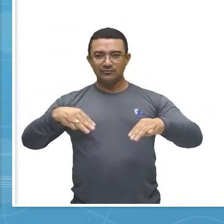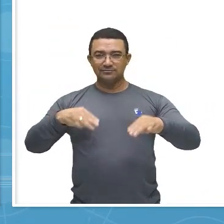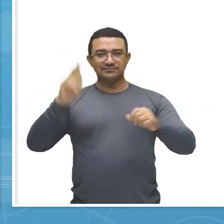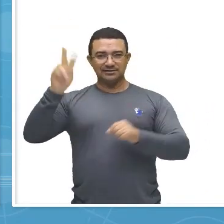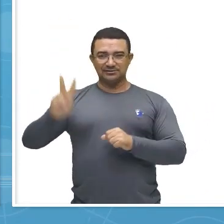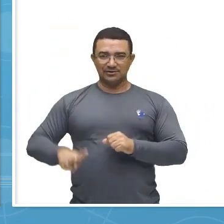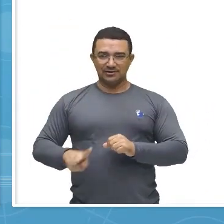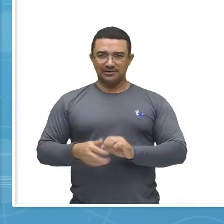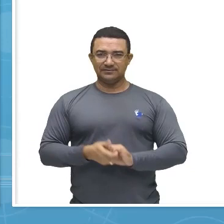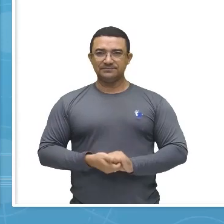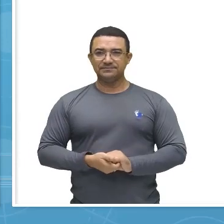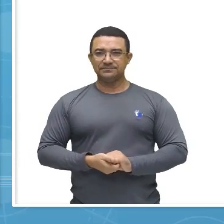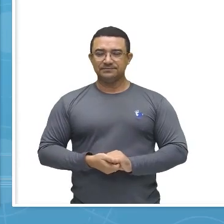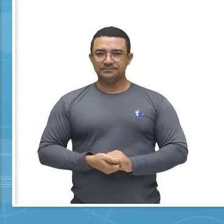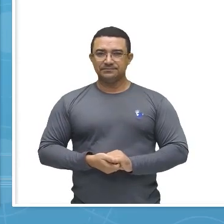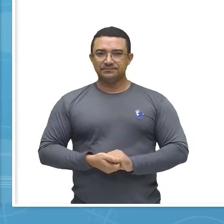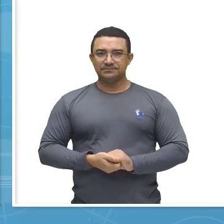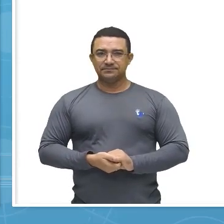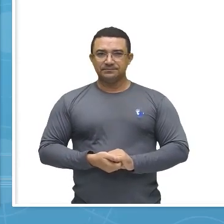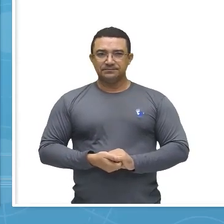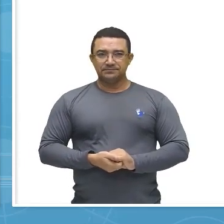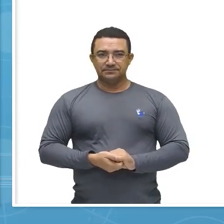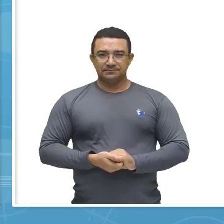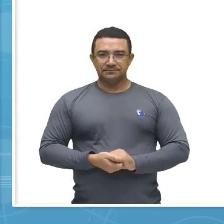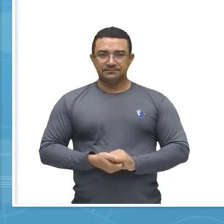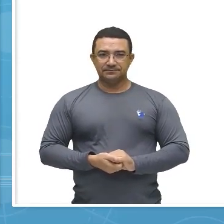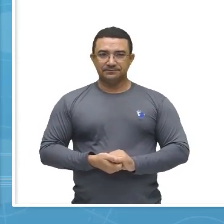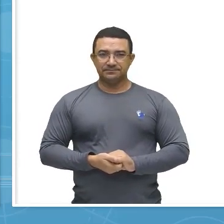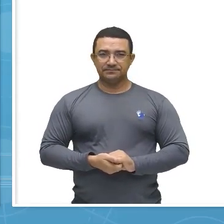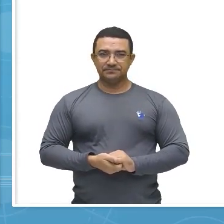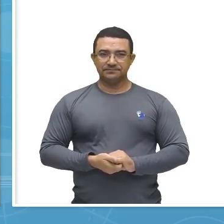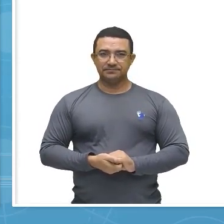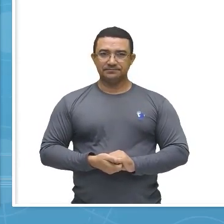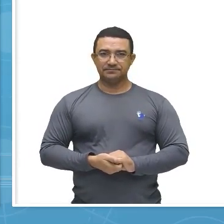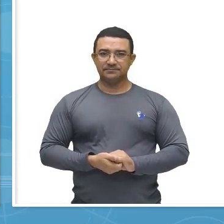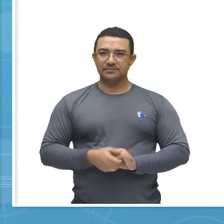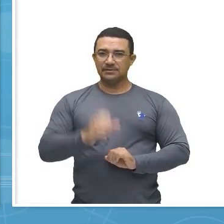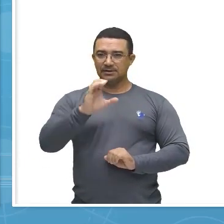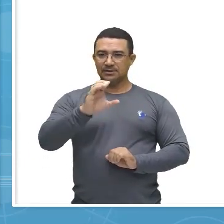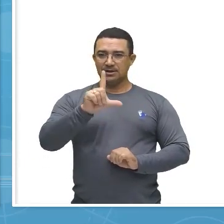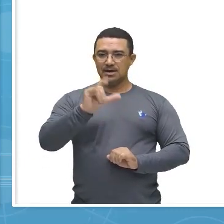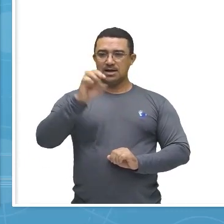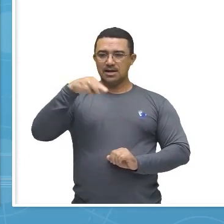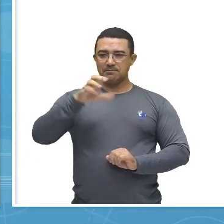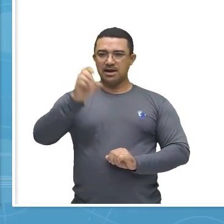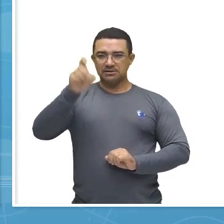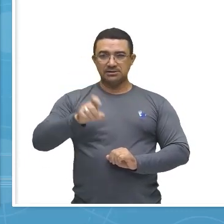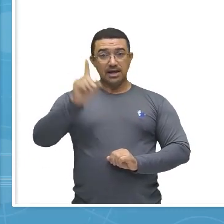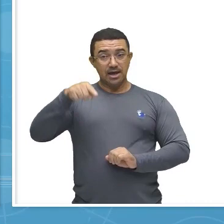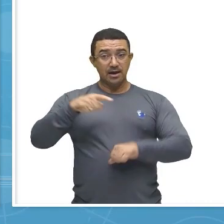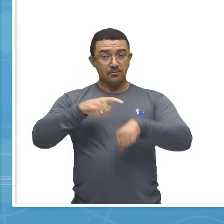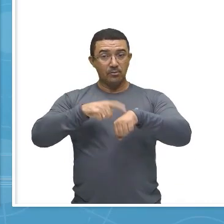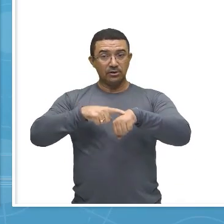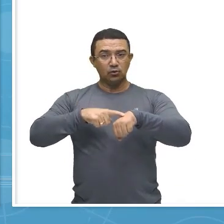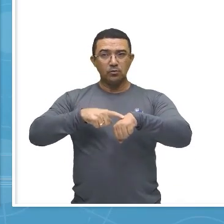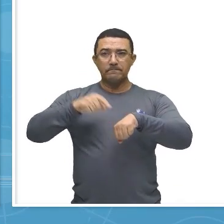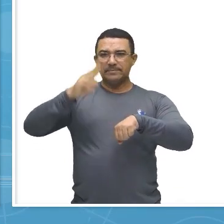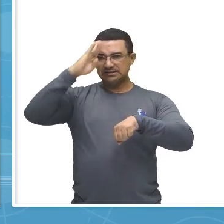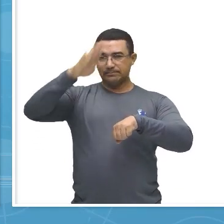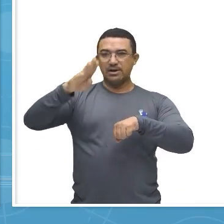da história, o desfecho da narrativa. Ok? Muito bem, clímax, o ponto alto da narrativa. Prosseguindo, olha só.